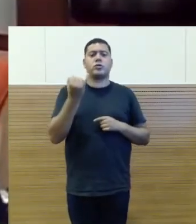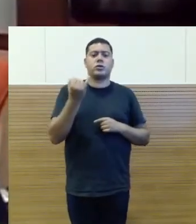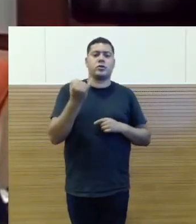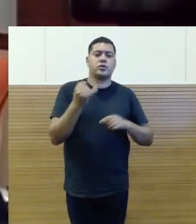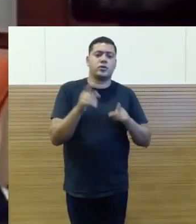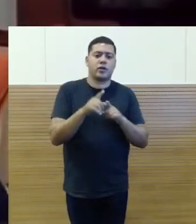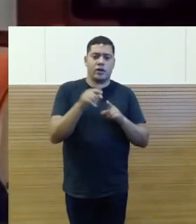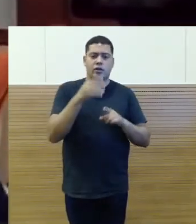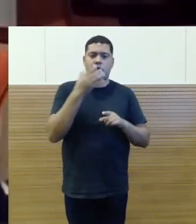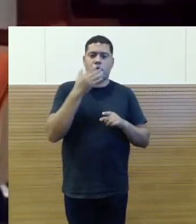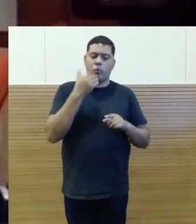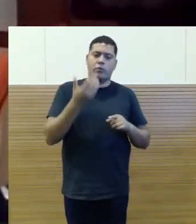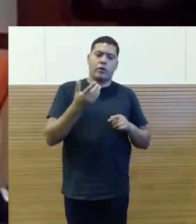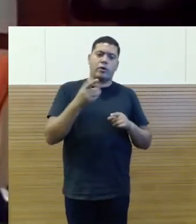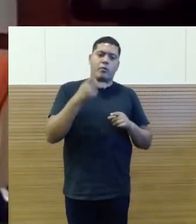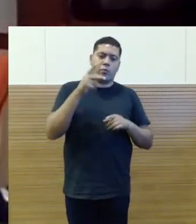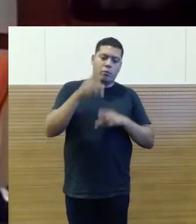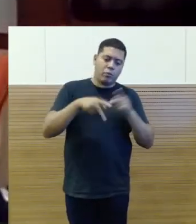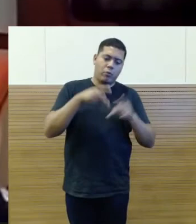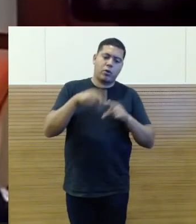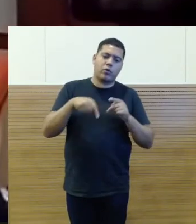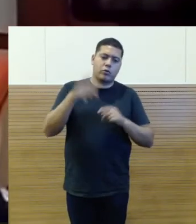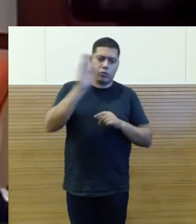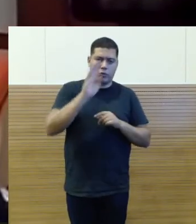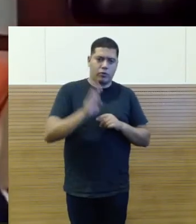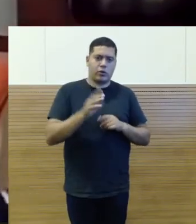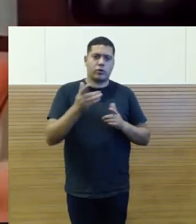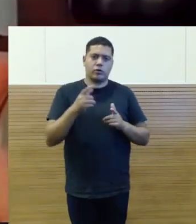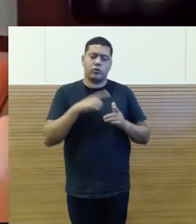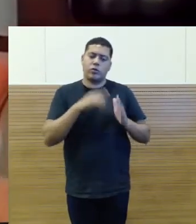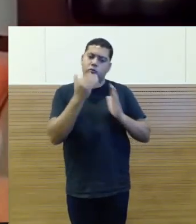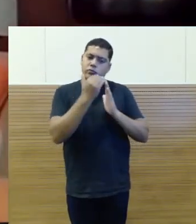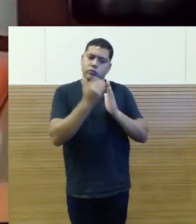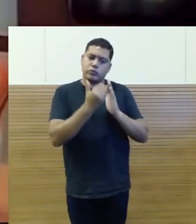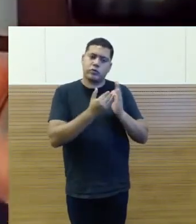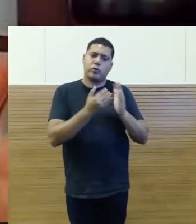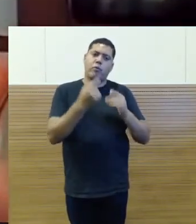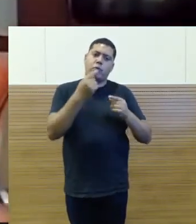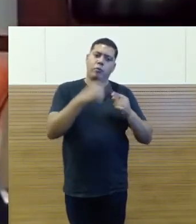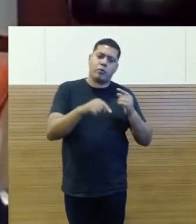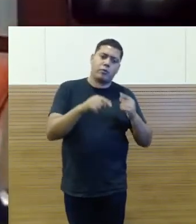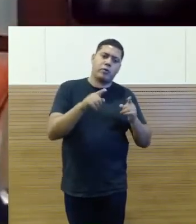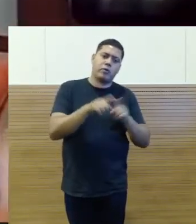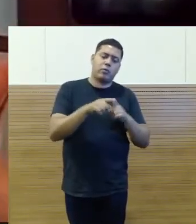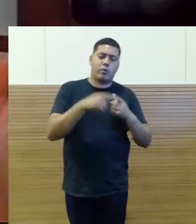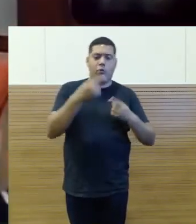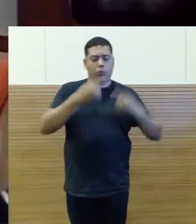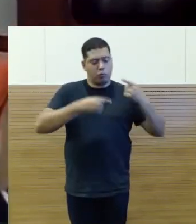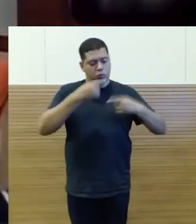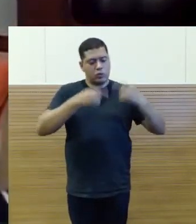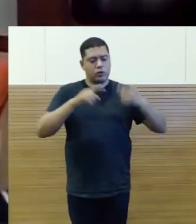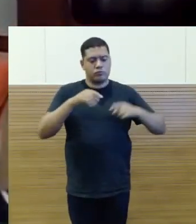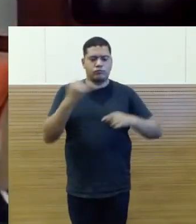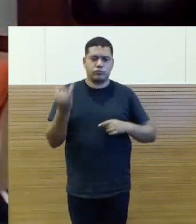No Guia Alimentar para a População Brasileira, há um capítulo de obstáculos e de políticas que são necessárias para